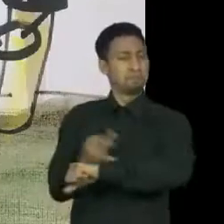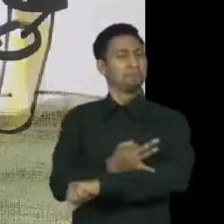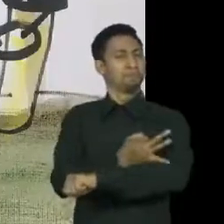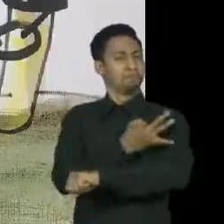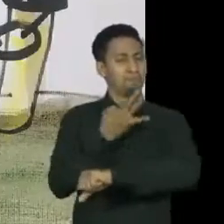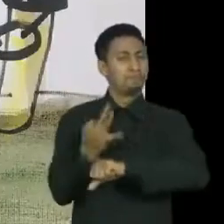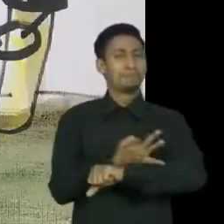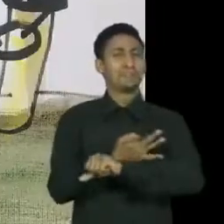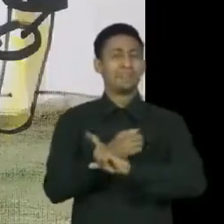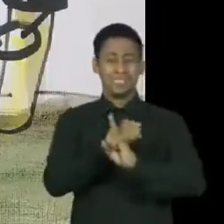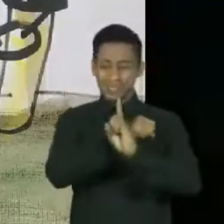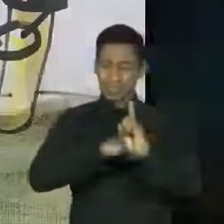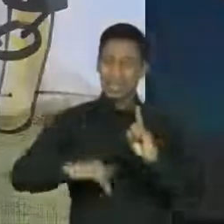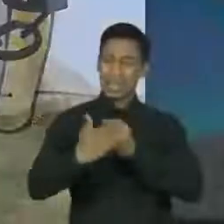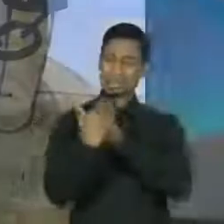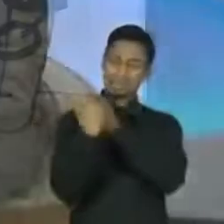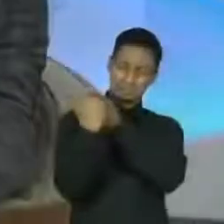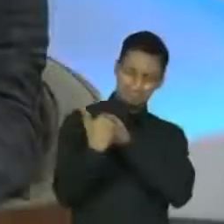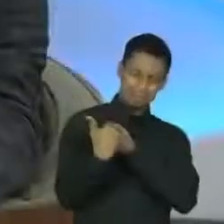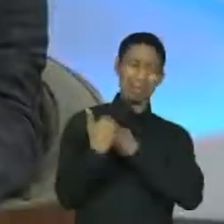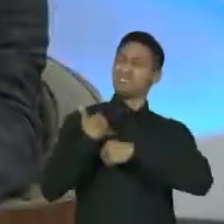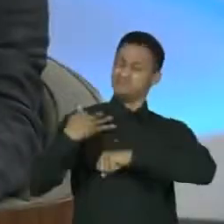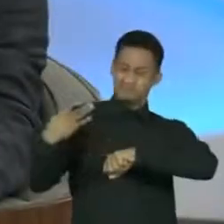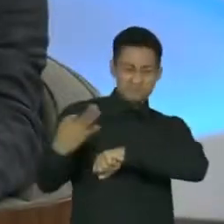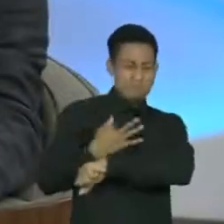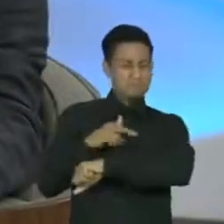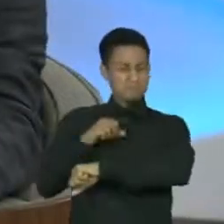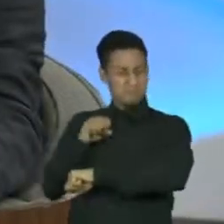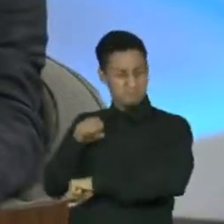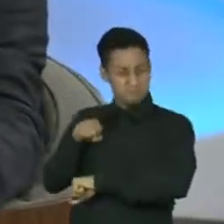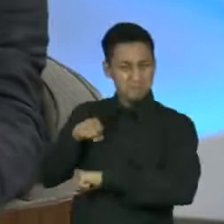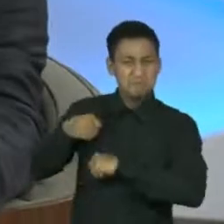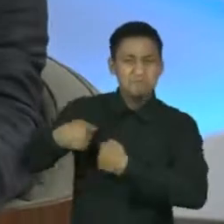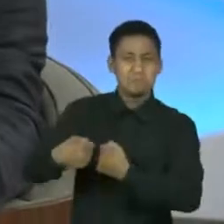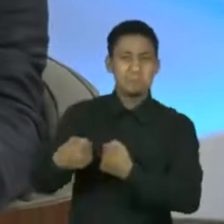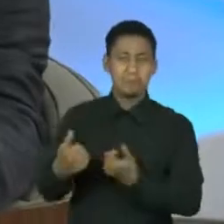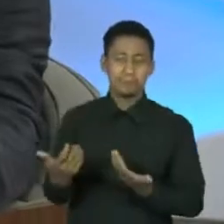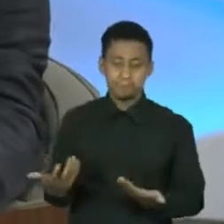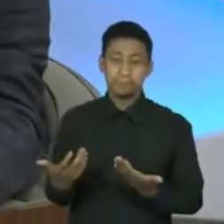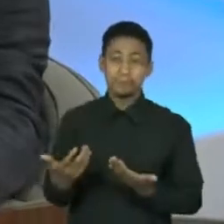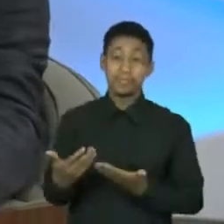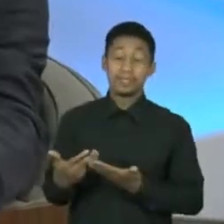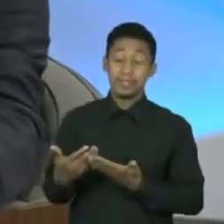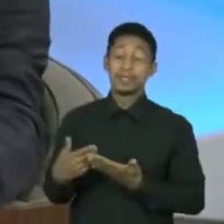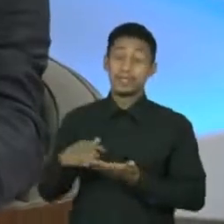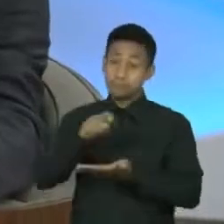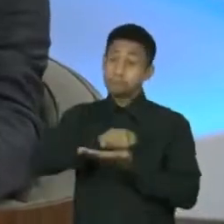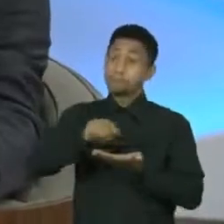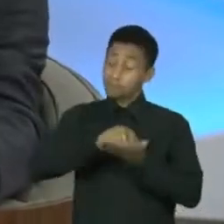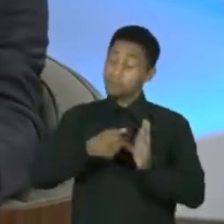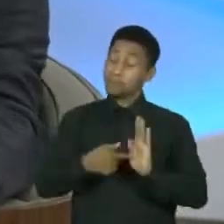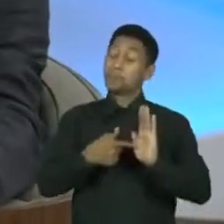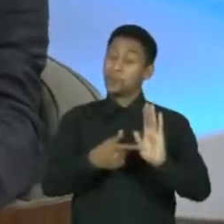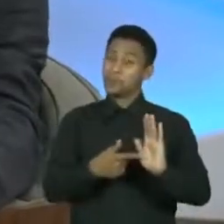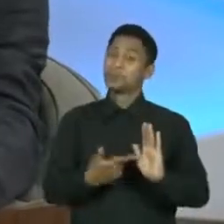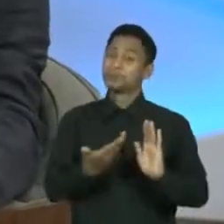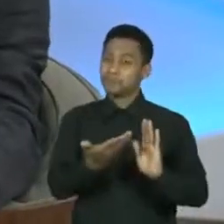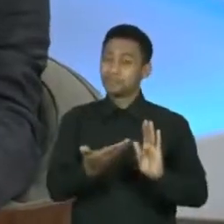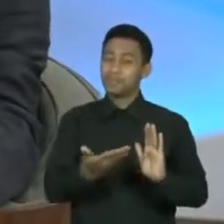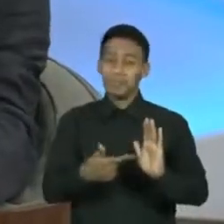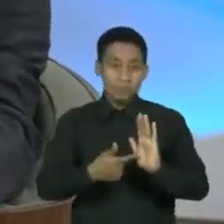nossa sociedade né então a solidariedade era algo que certamente né no romance